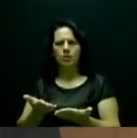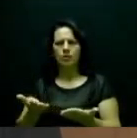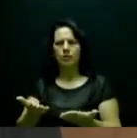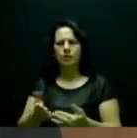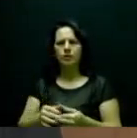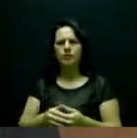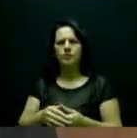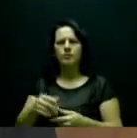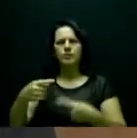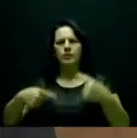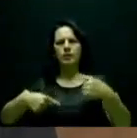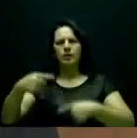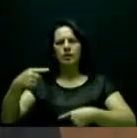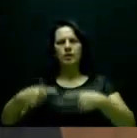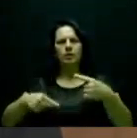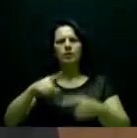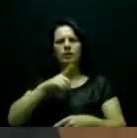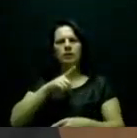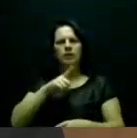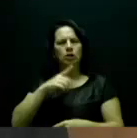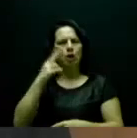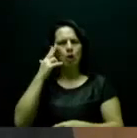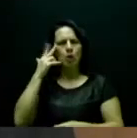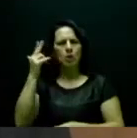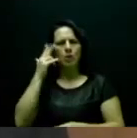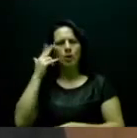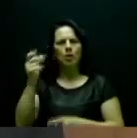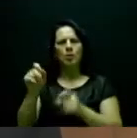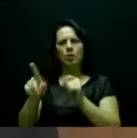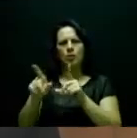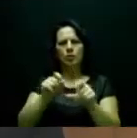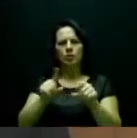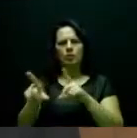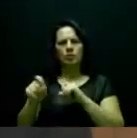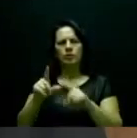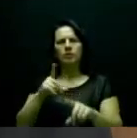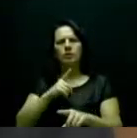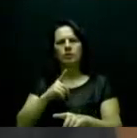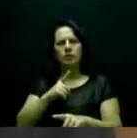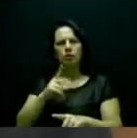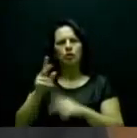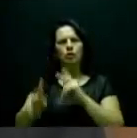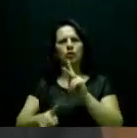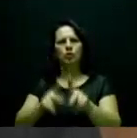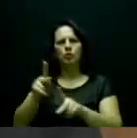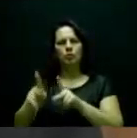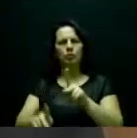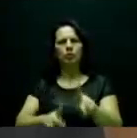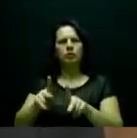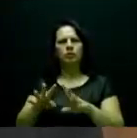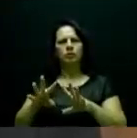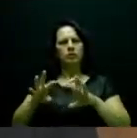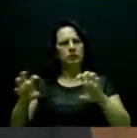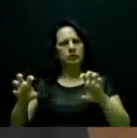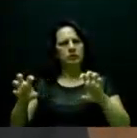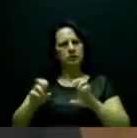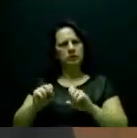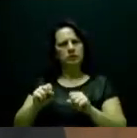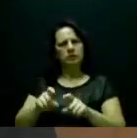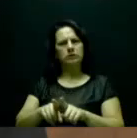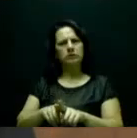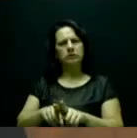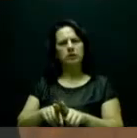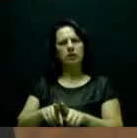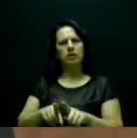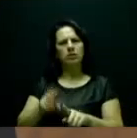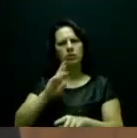que a classe política atravessa é super natural, as críticas. Nós temos que ter a grandeza que o povo realmente está revoltado e temos